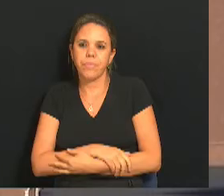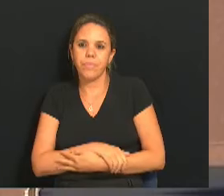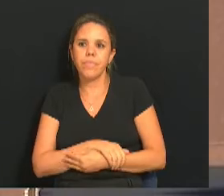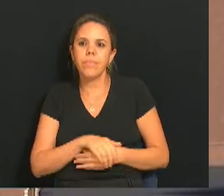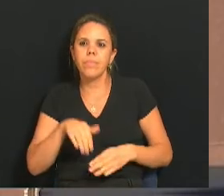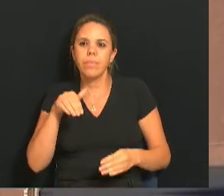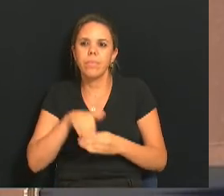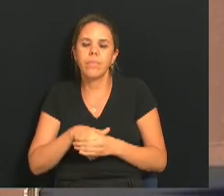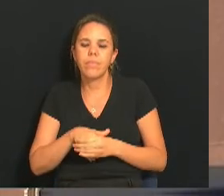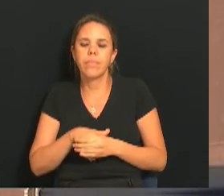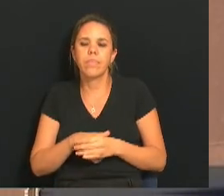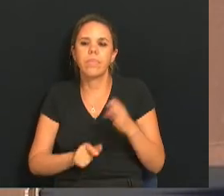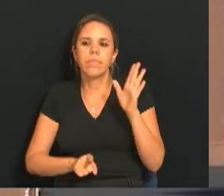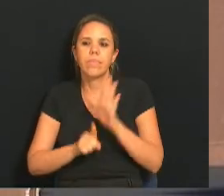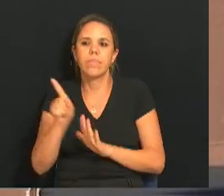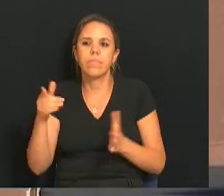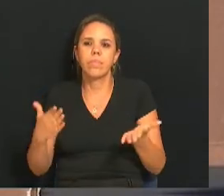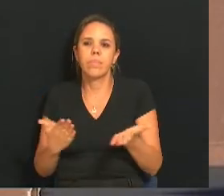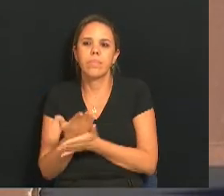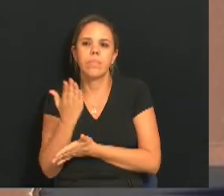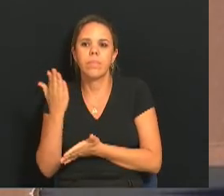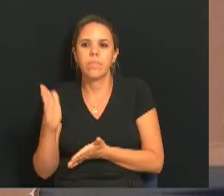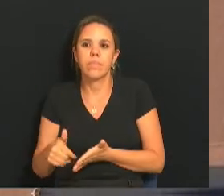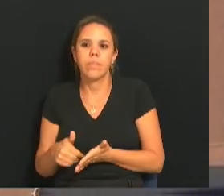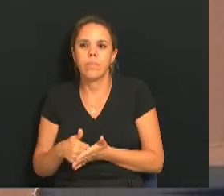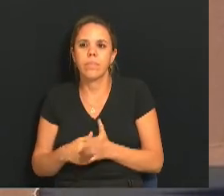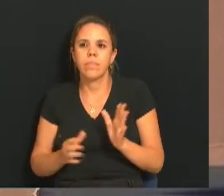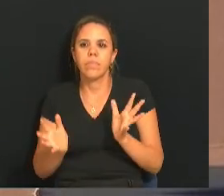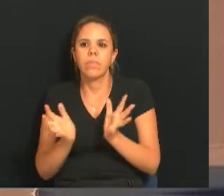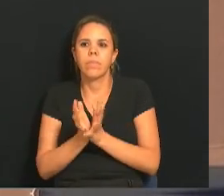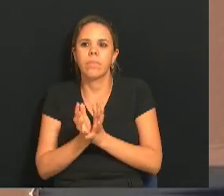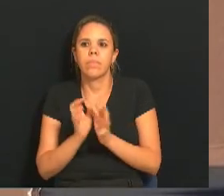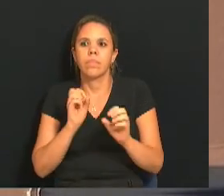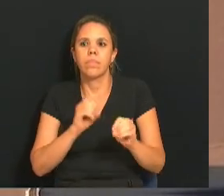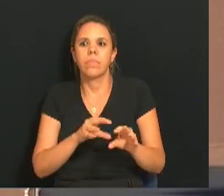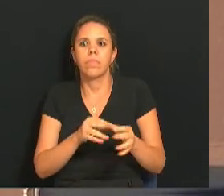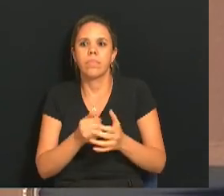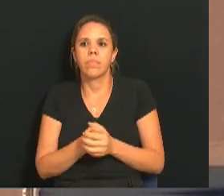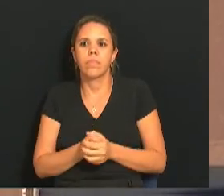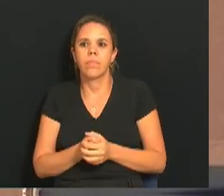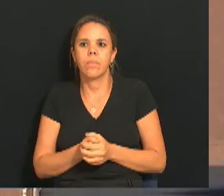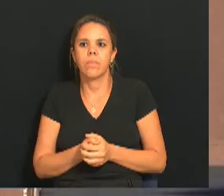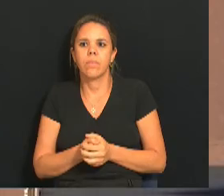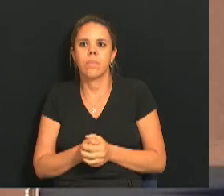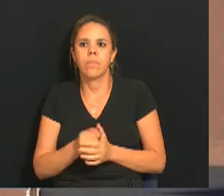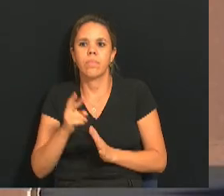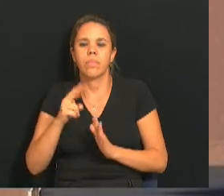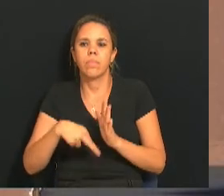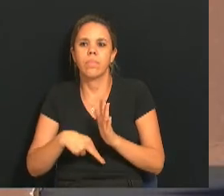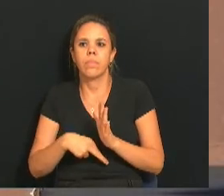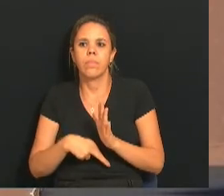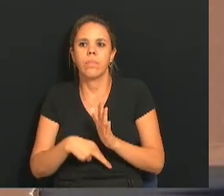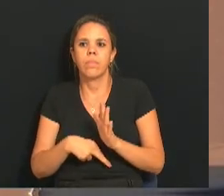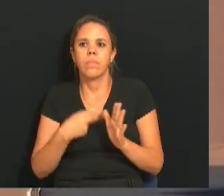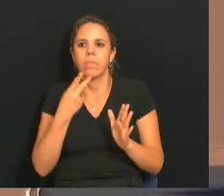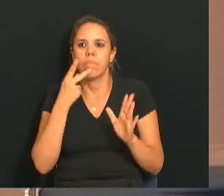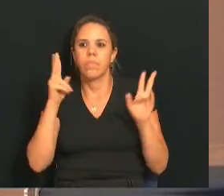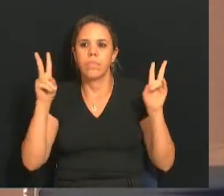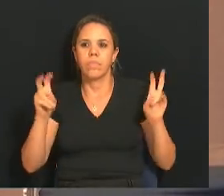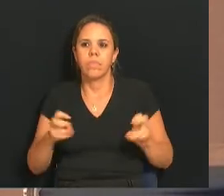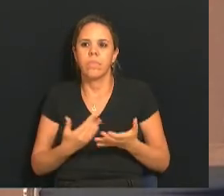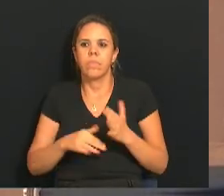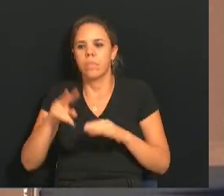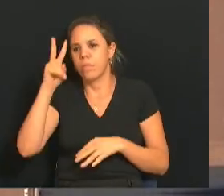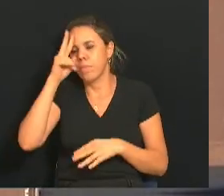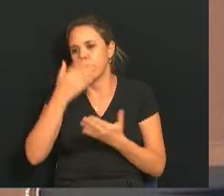votação e à aprovação aqui no âmbito da Comissão de Educação. O relatório ele fala sobre a história da